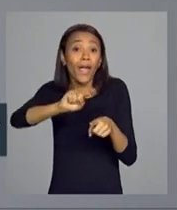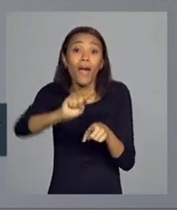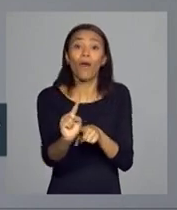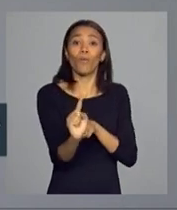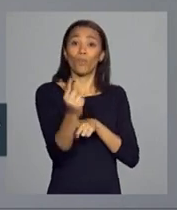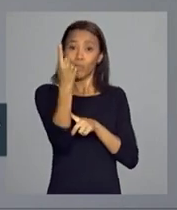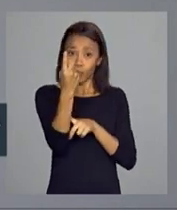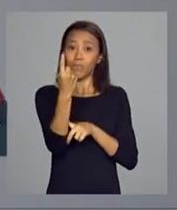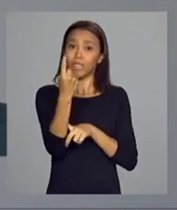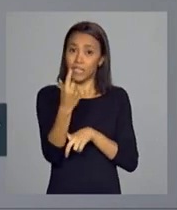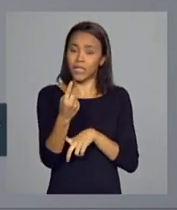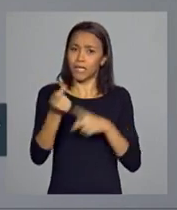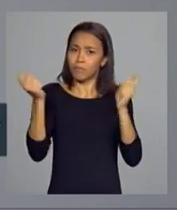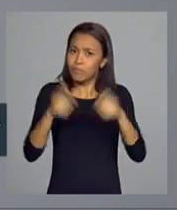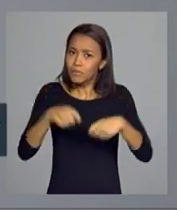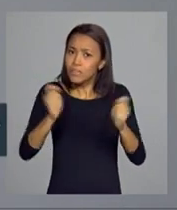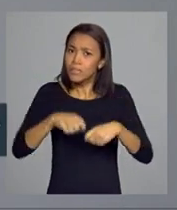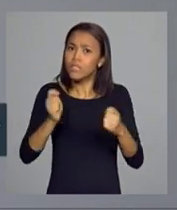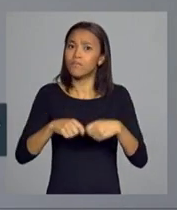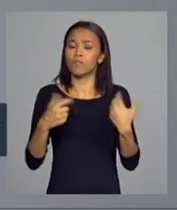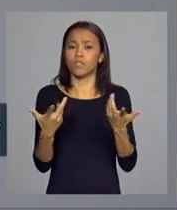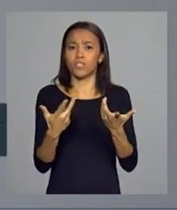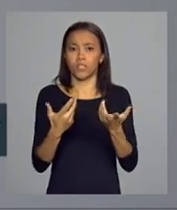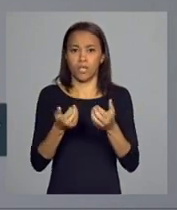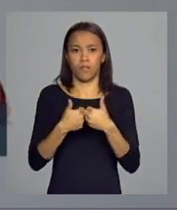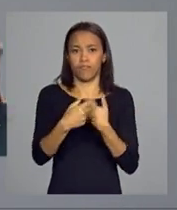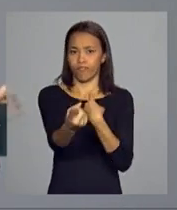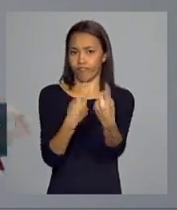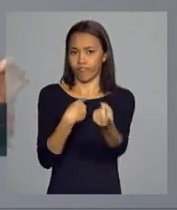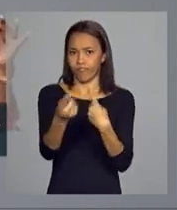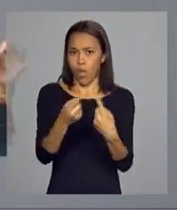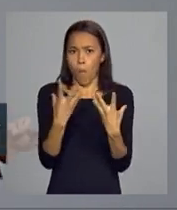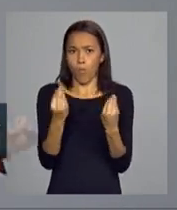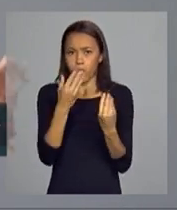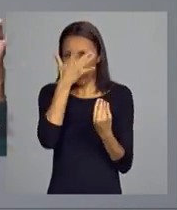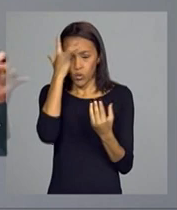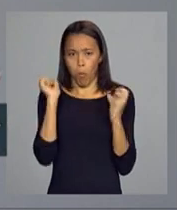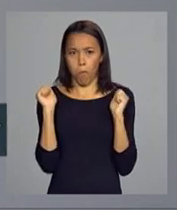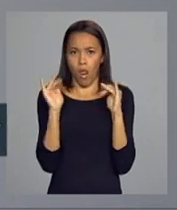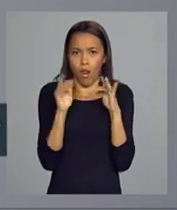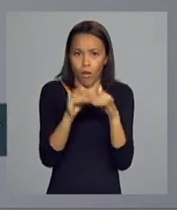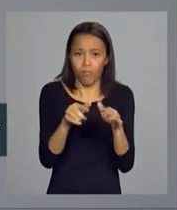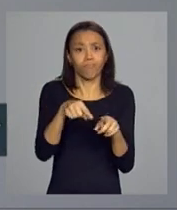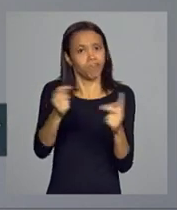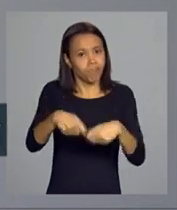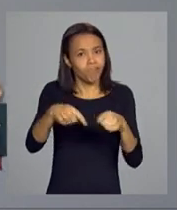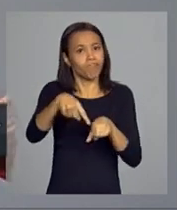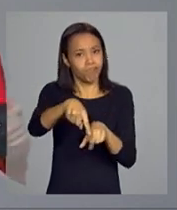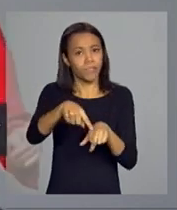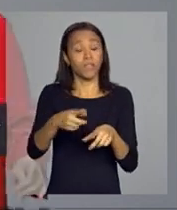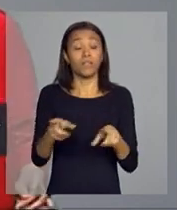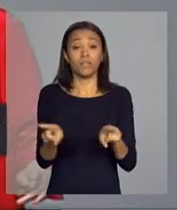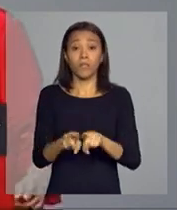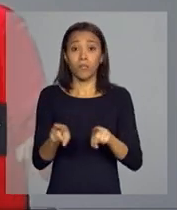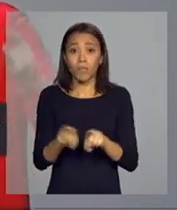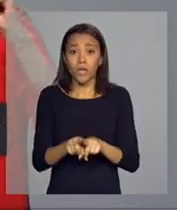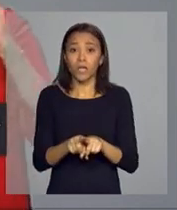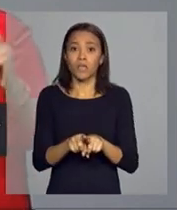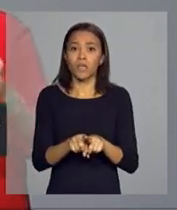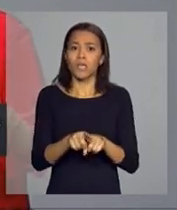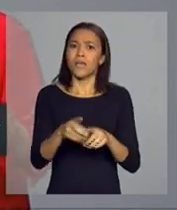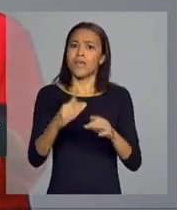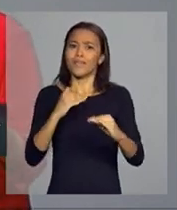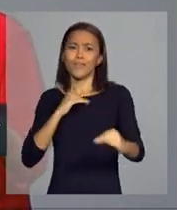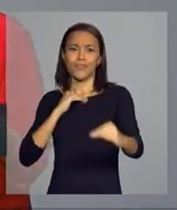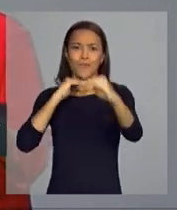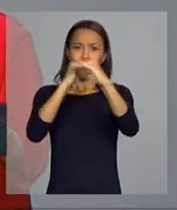de transporte coletivo de massa. É a única forma racional e está à